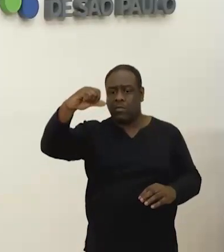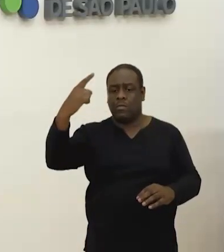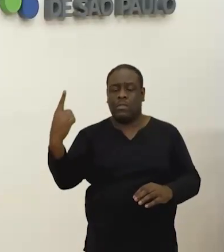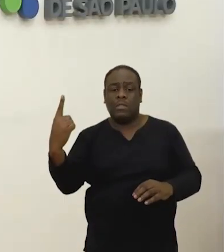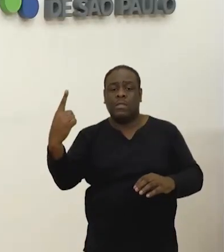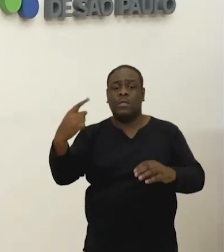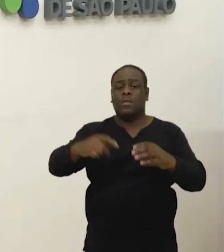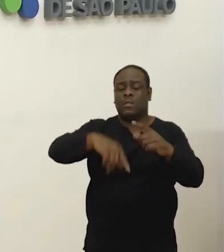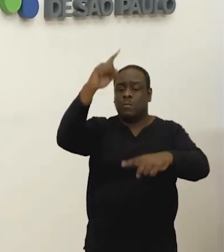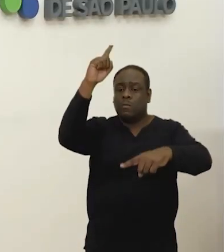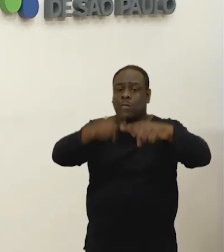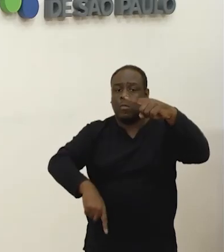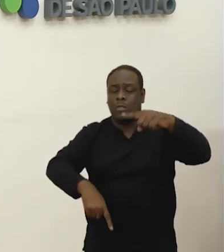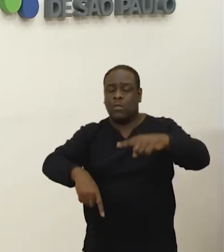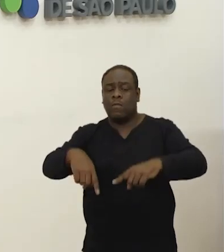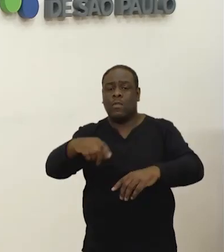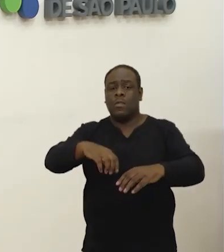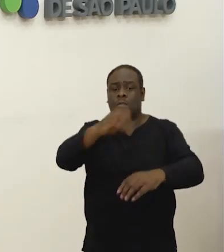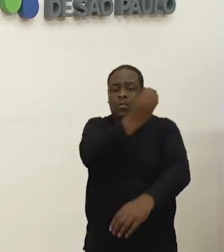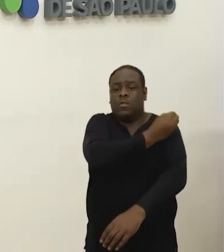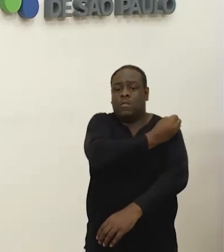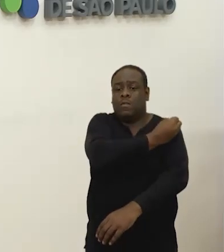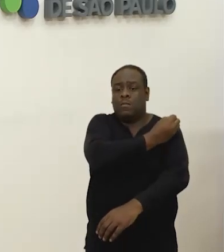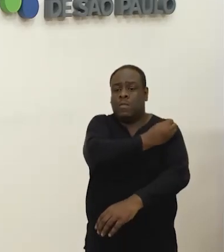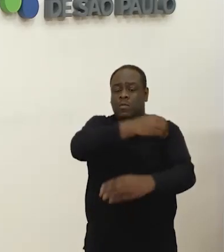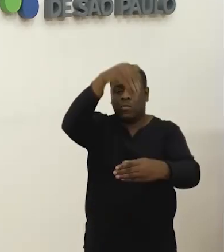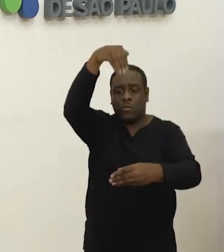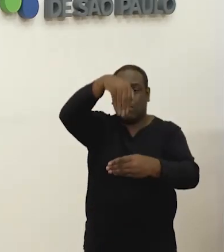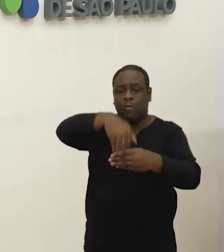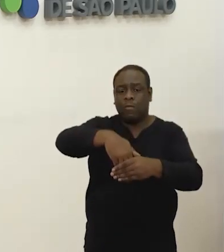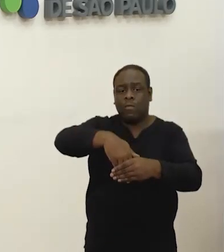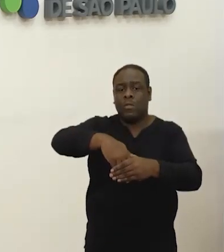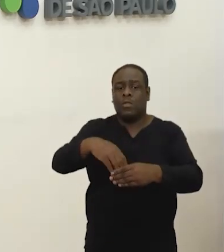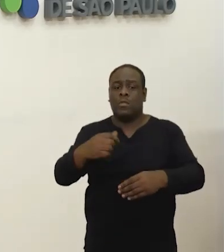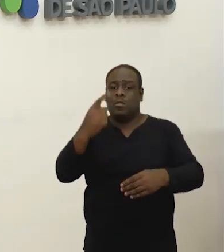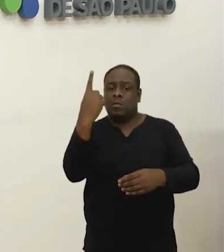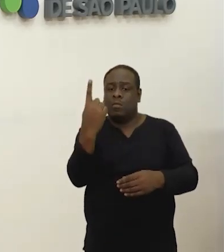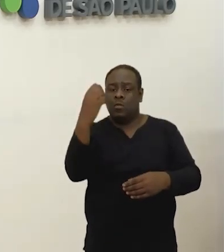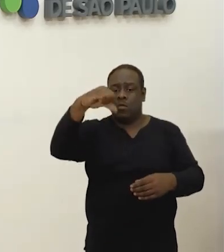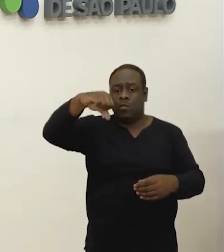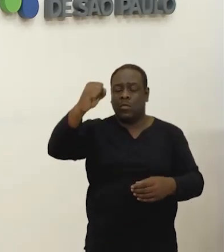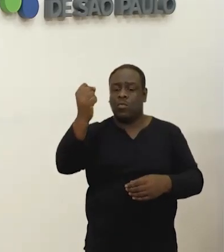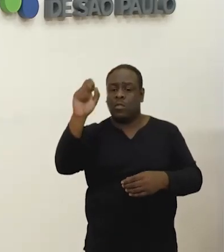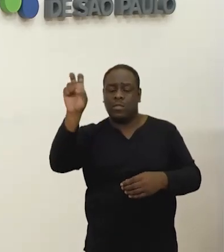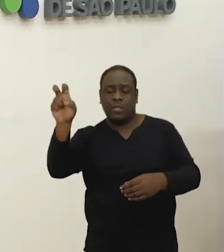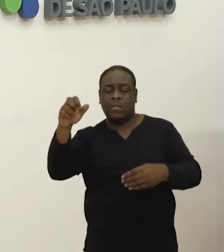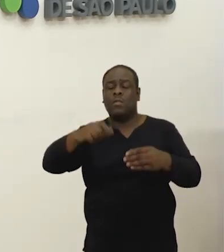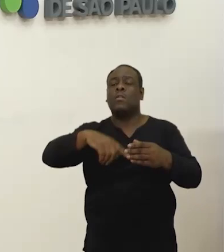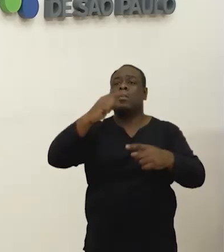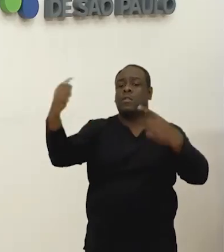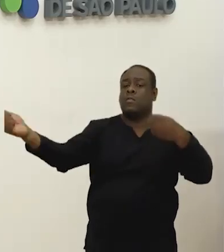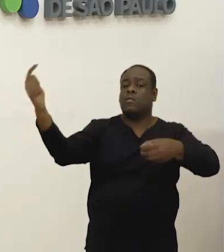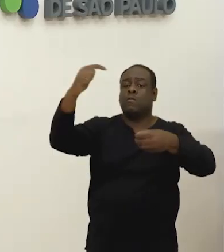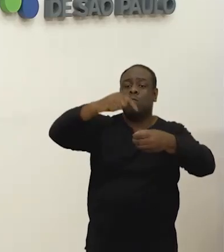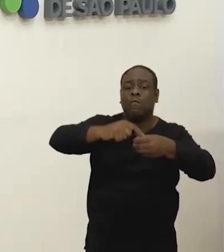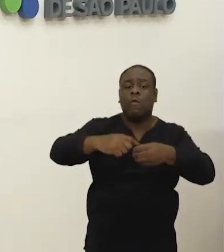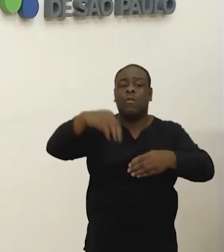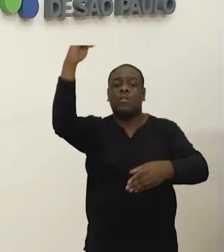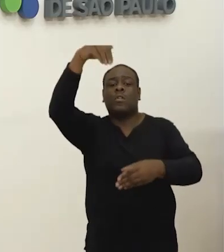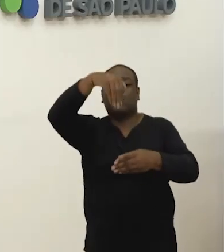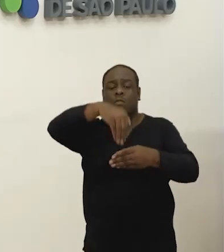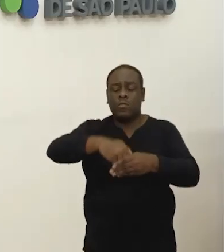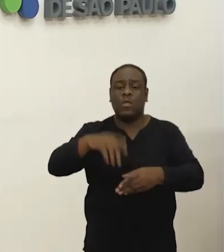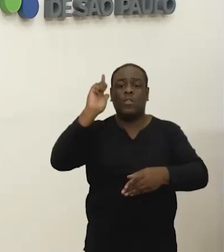que proíbe analfabetos de votarem. Aí, em 1985, eles voltam a votarem. E em